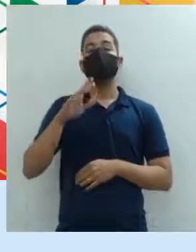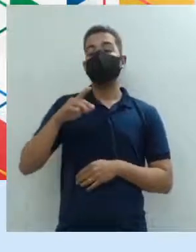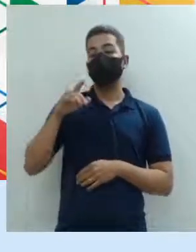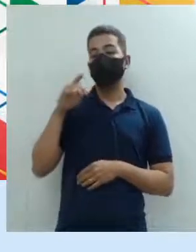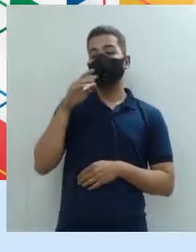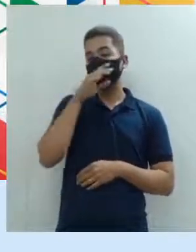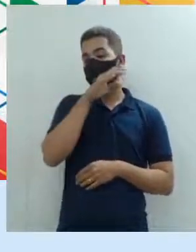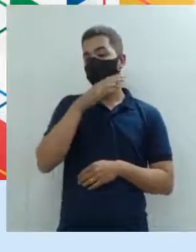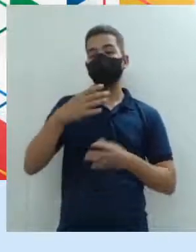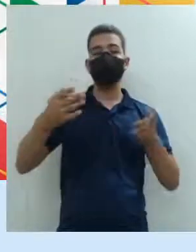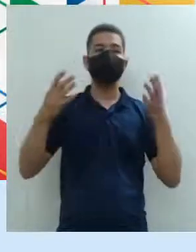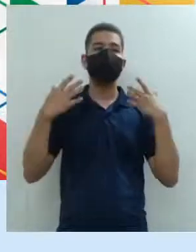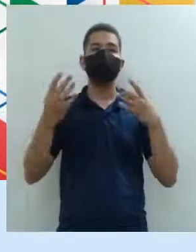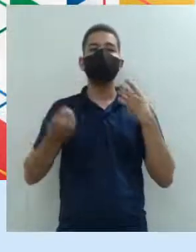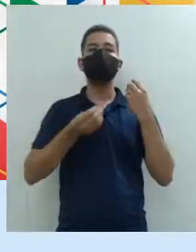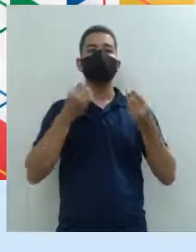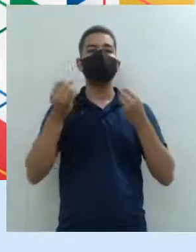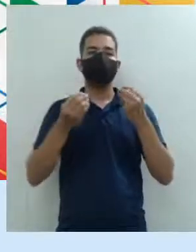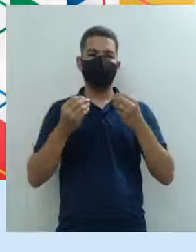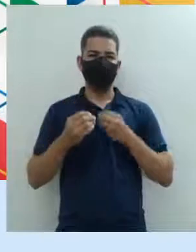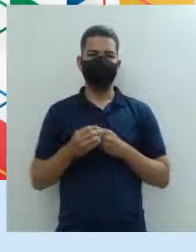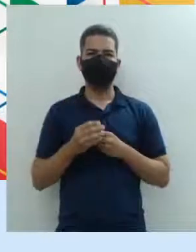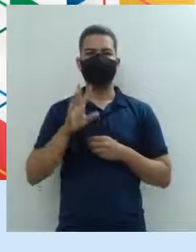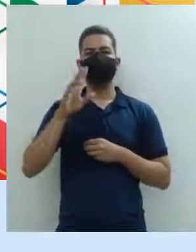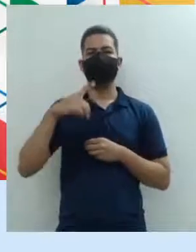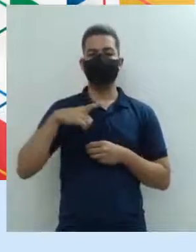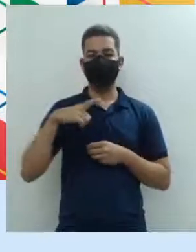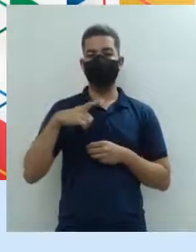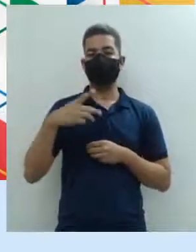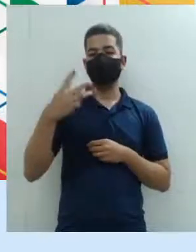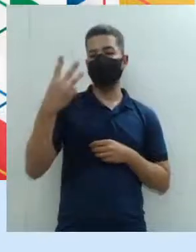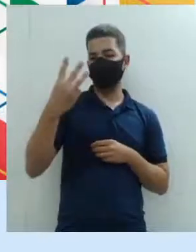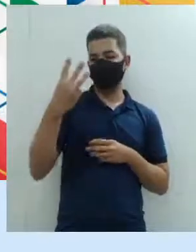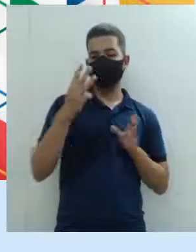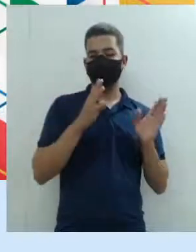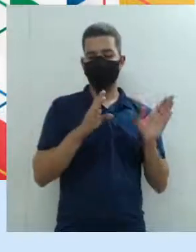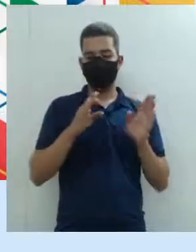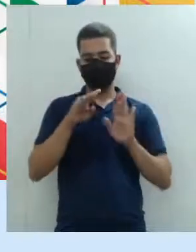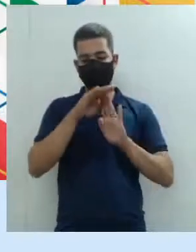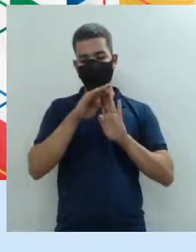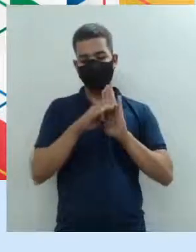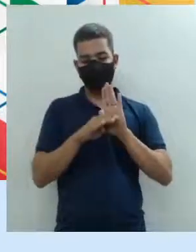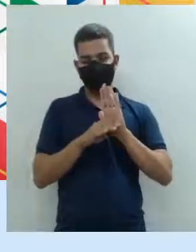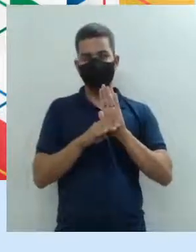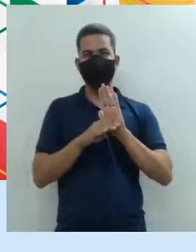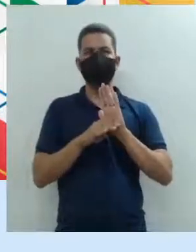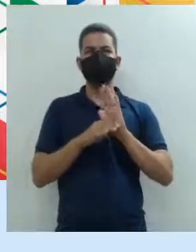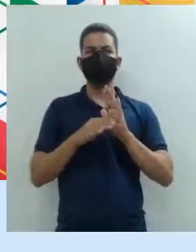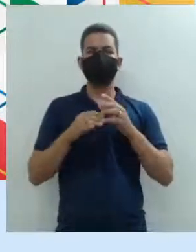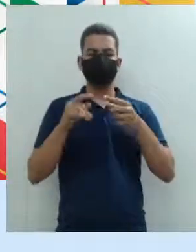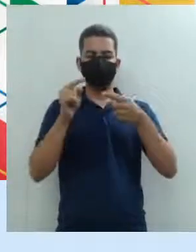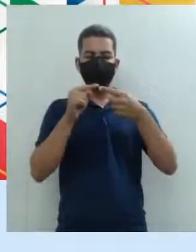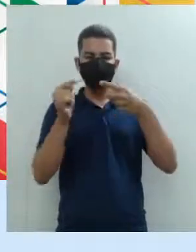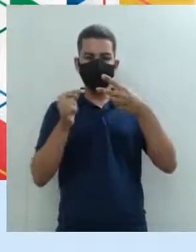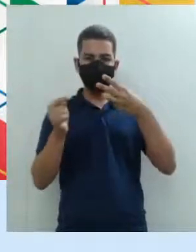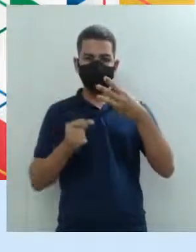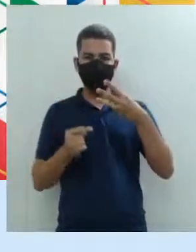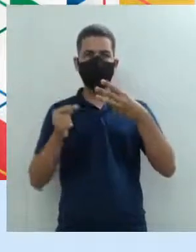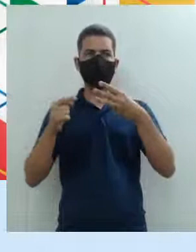ser transmitido, né? Basicamente existem três formas, né? E a gente vai estudar essas três formas aqui de transmissão